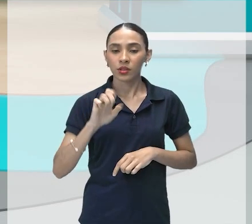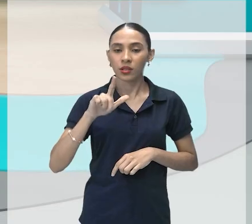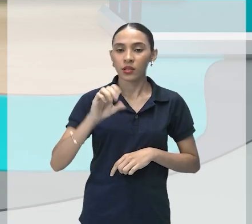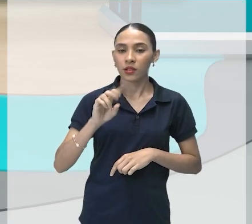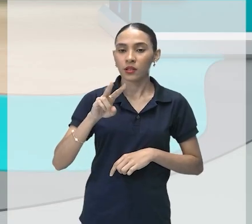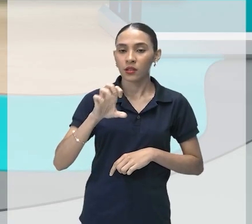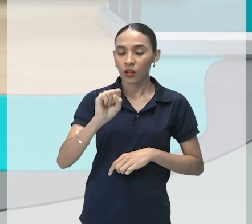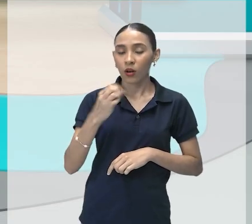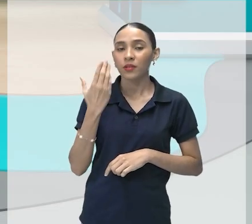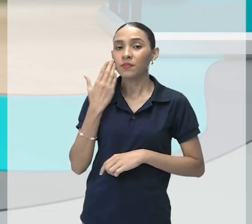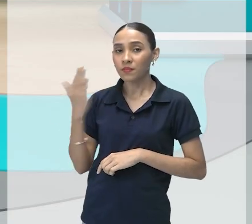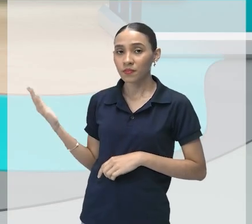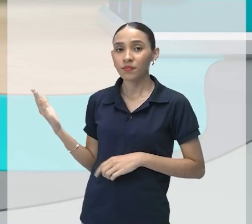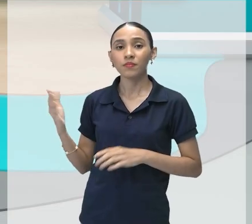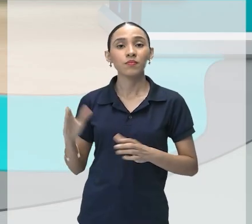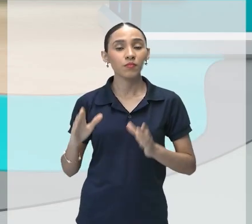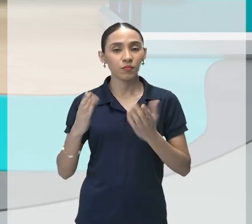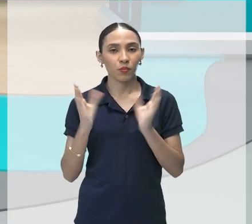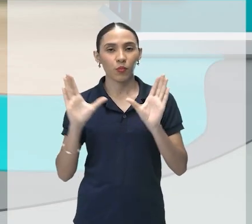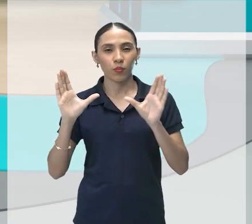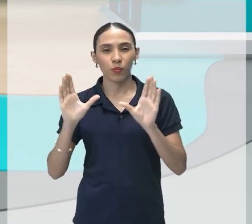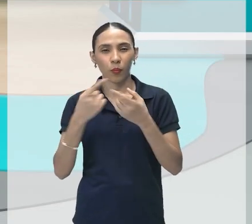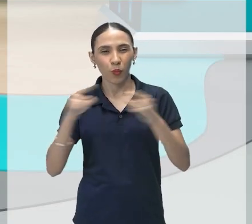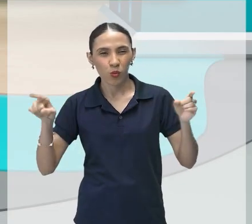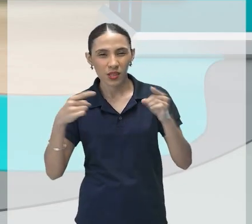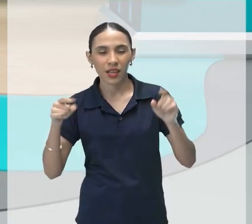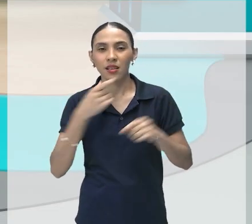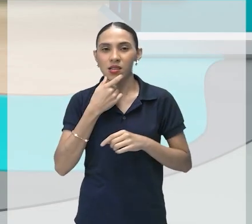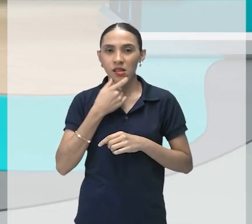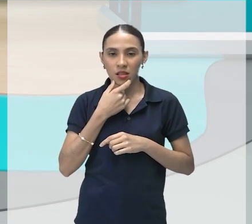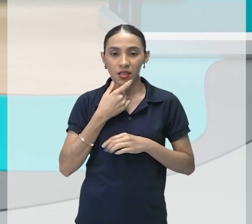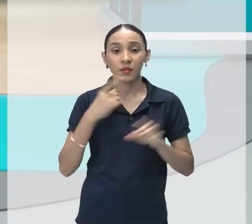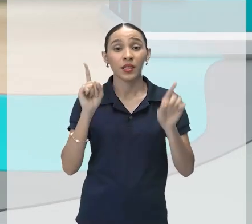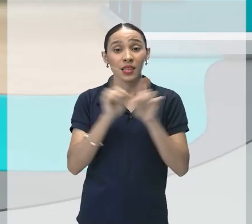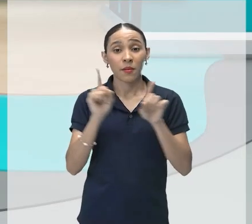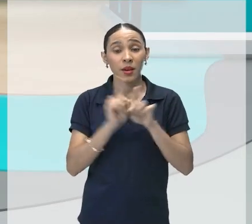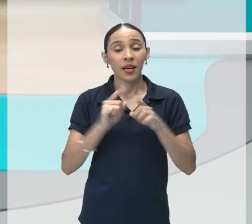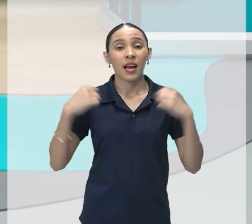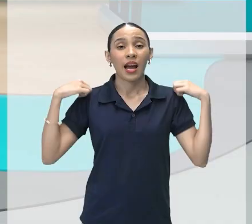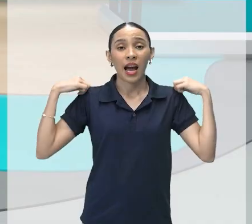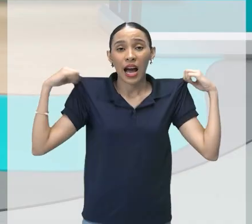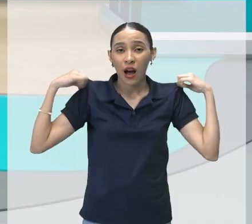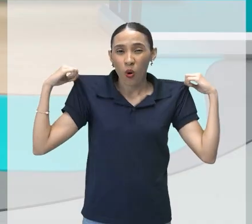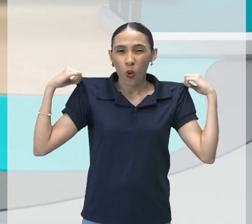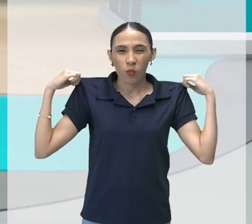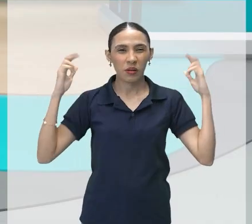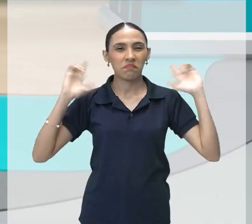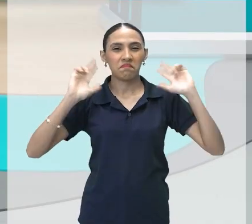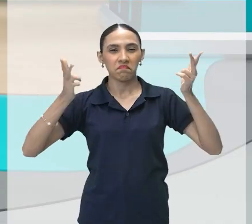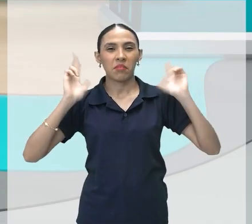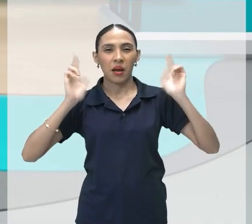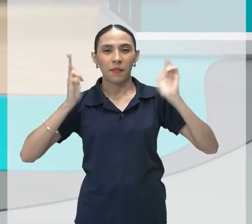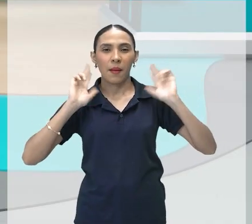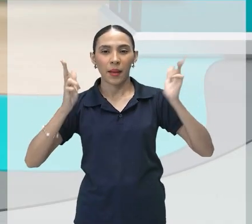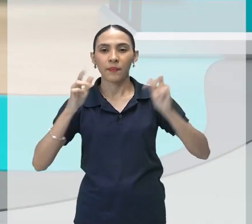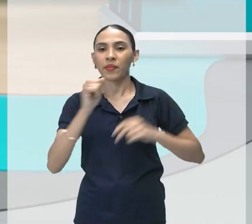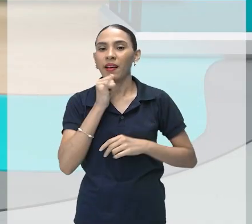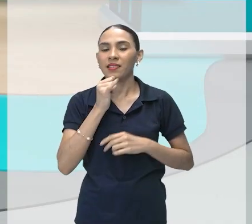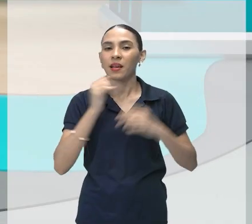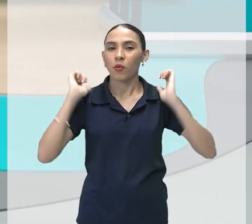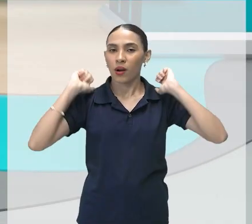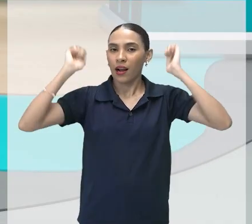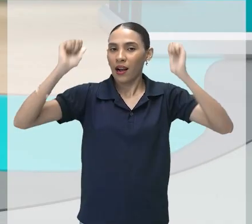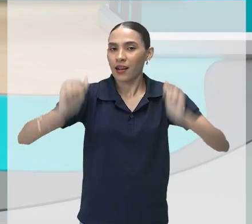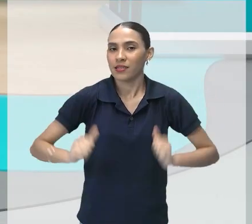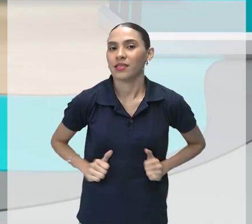dos Beatles, ou seja, uma banda inglesa. Bem, as roupas eram extravagantes, como